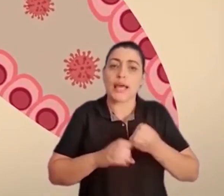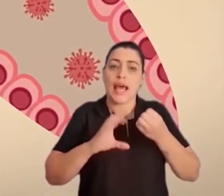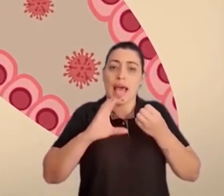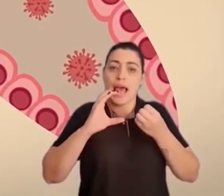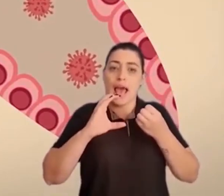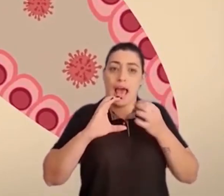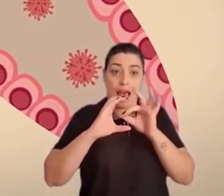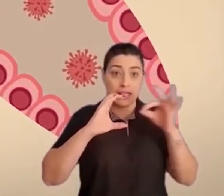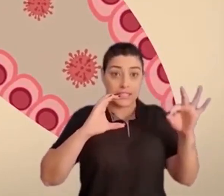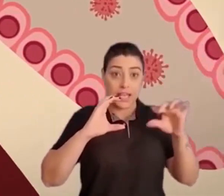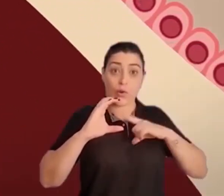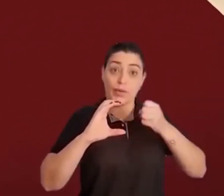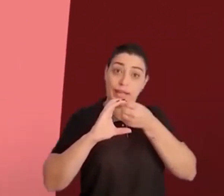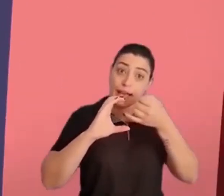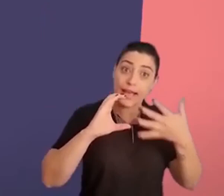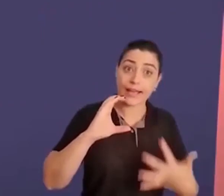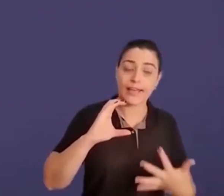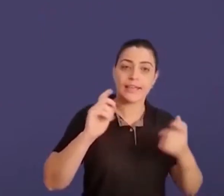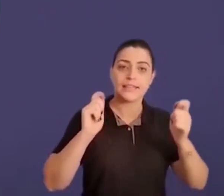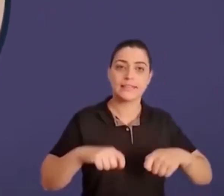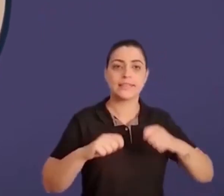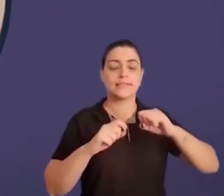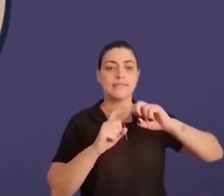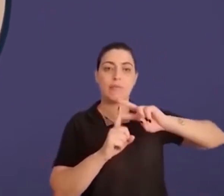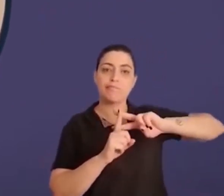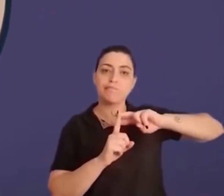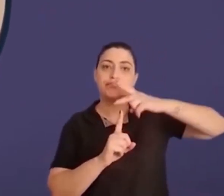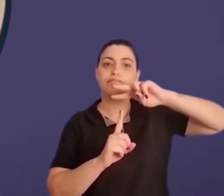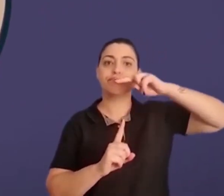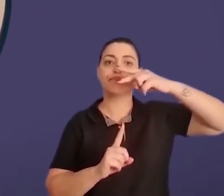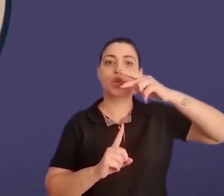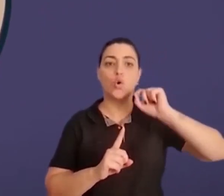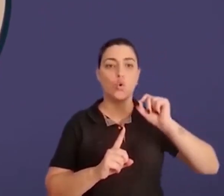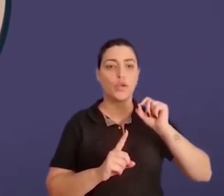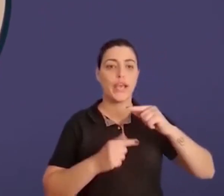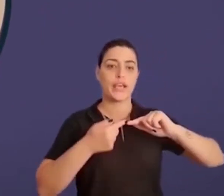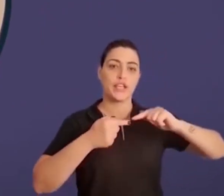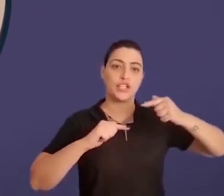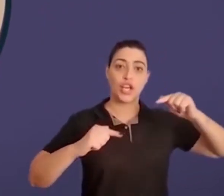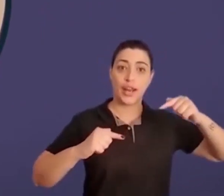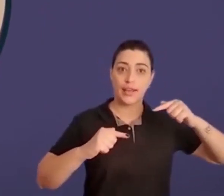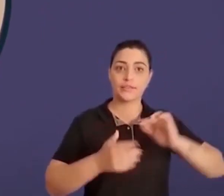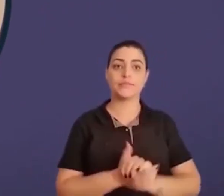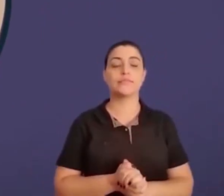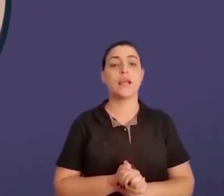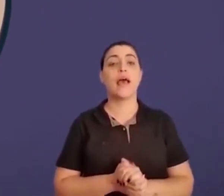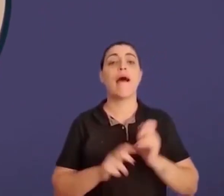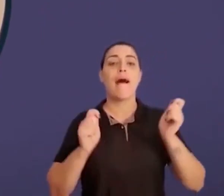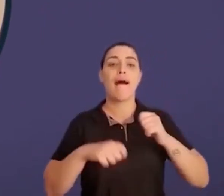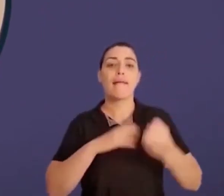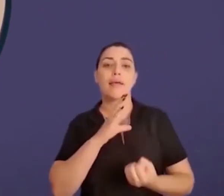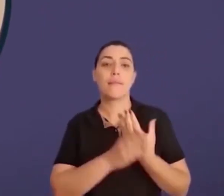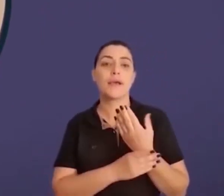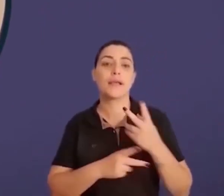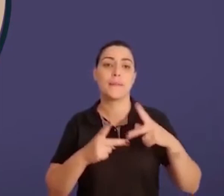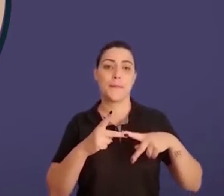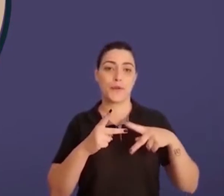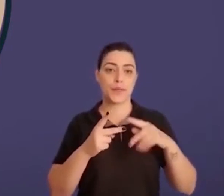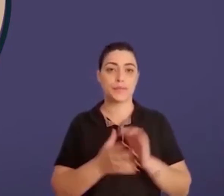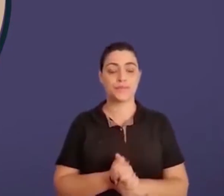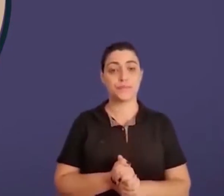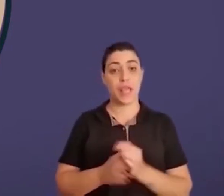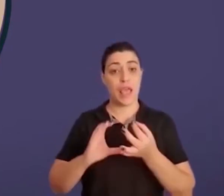possua características que permitam sua multiplicação genética, para que, assim, ele possa produzir suas proteínas. As